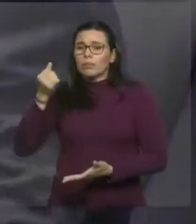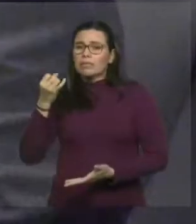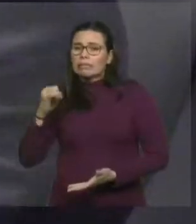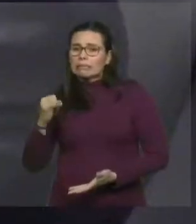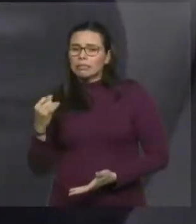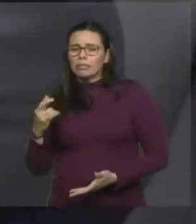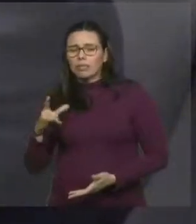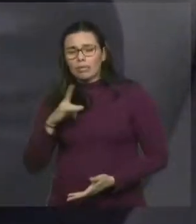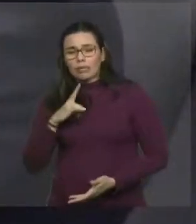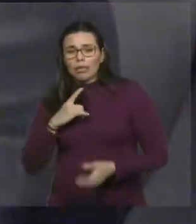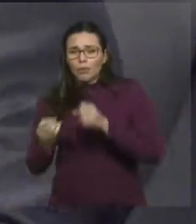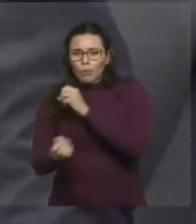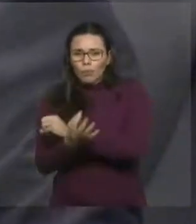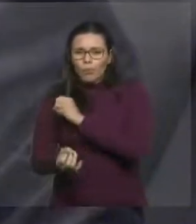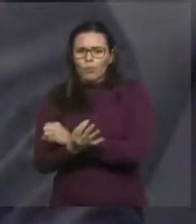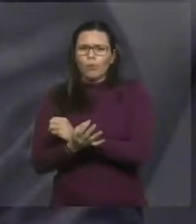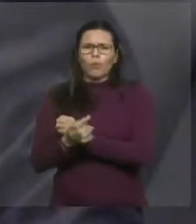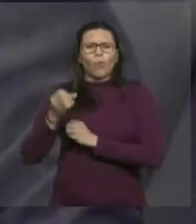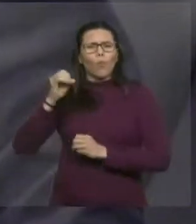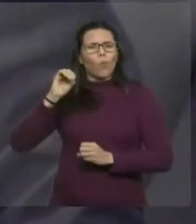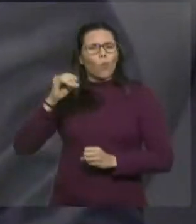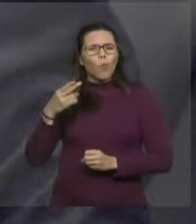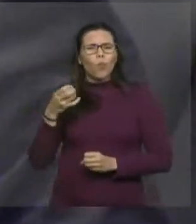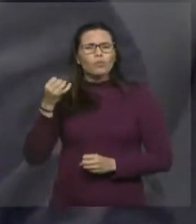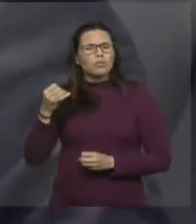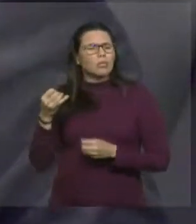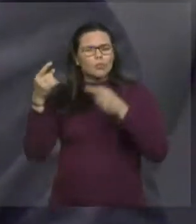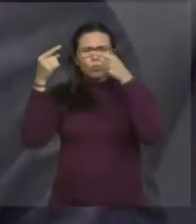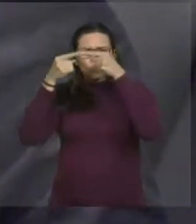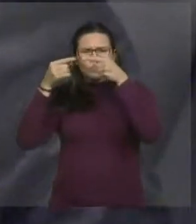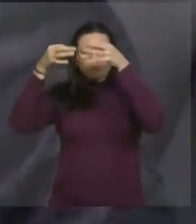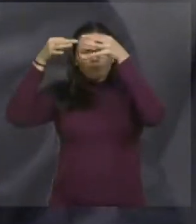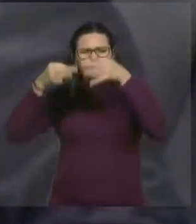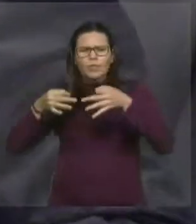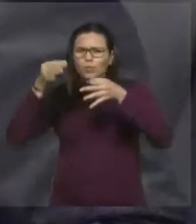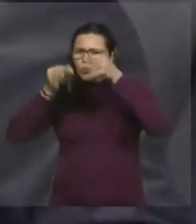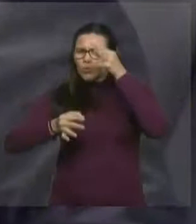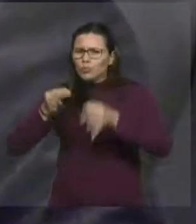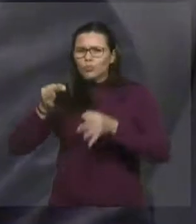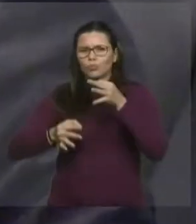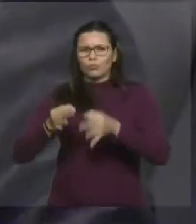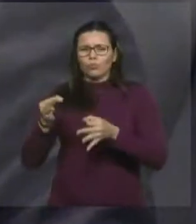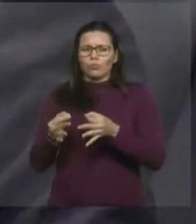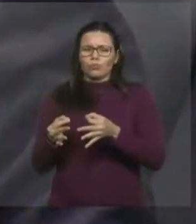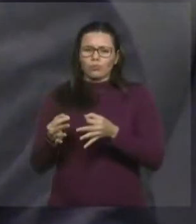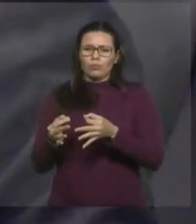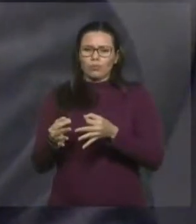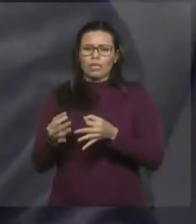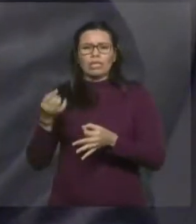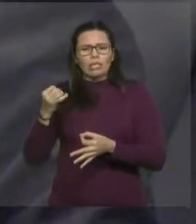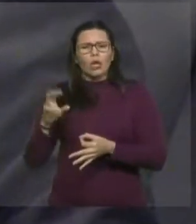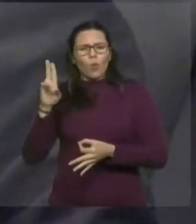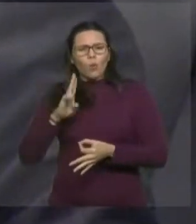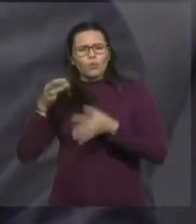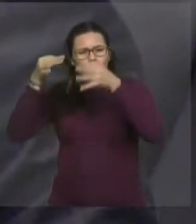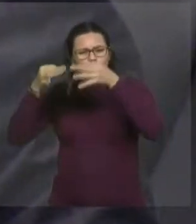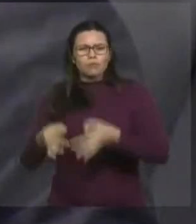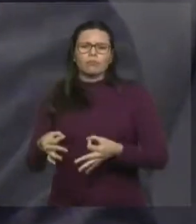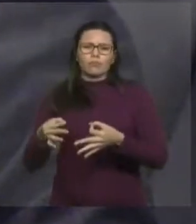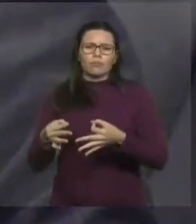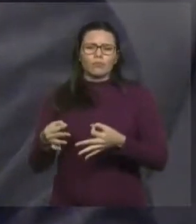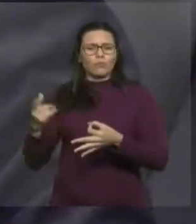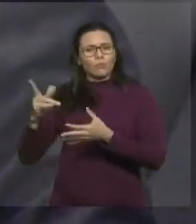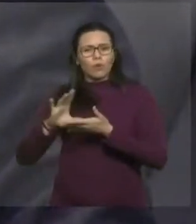desvio, se estão perfeitamente empregados na sua devida utilização, se estão sendo utilizados para